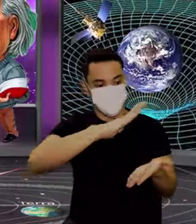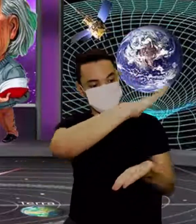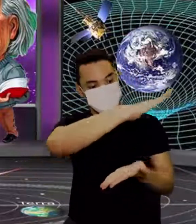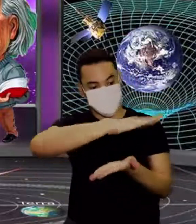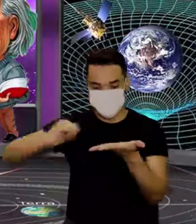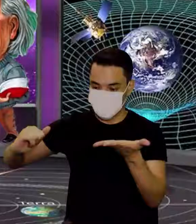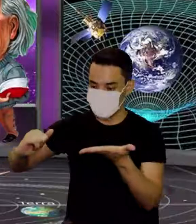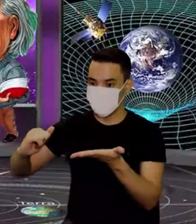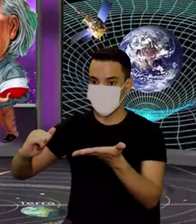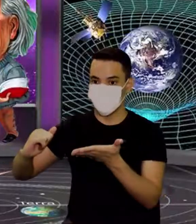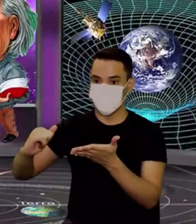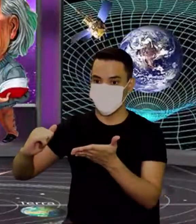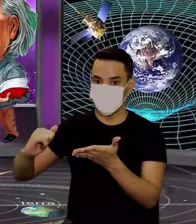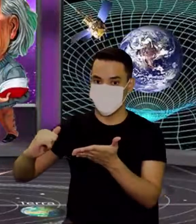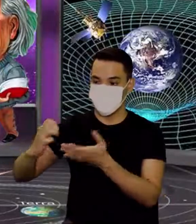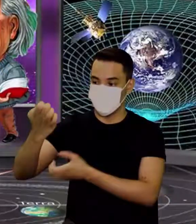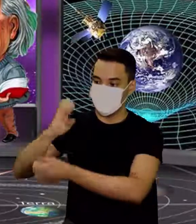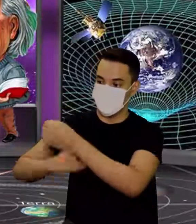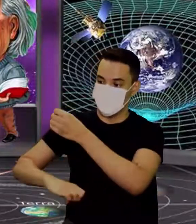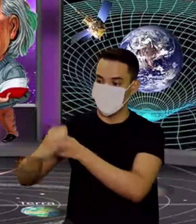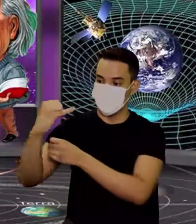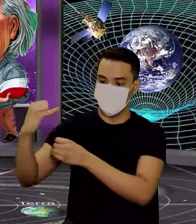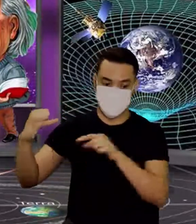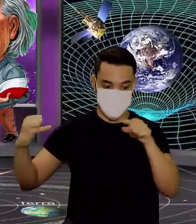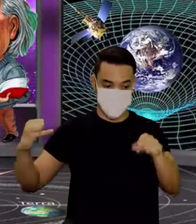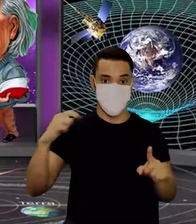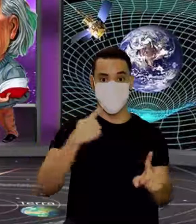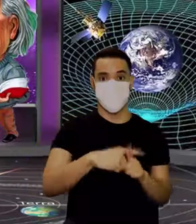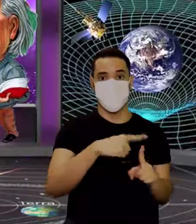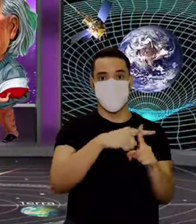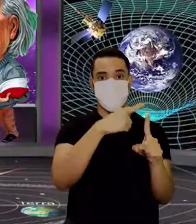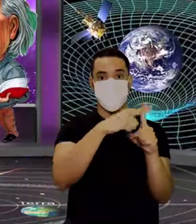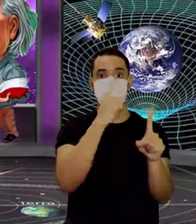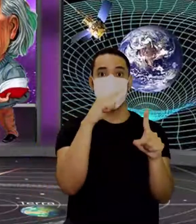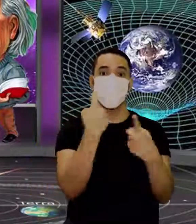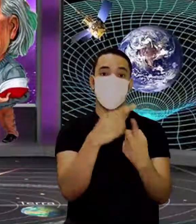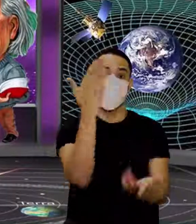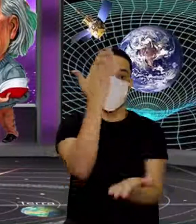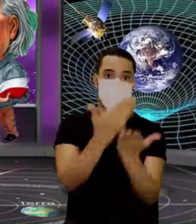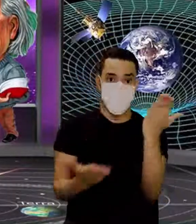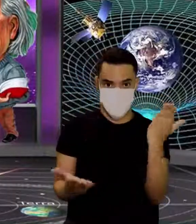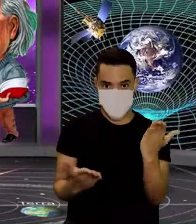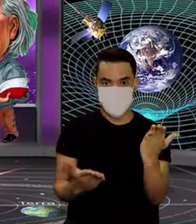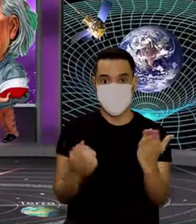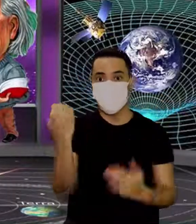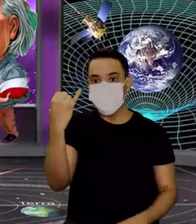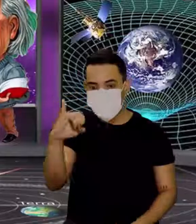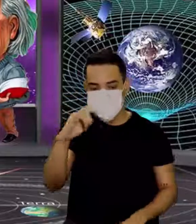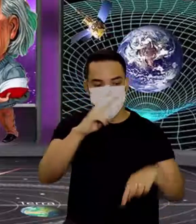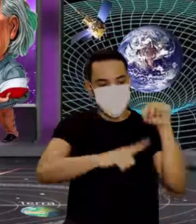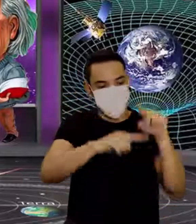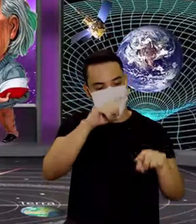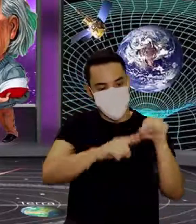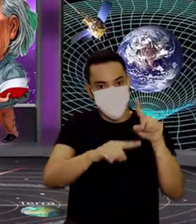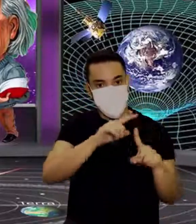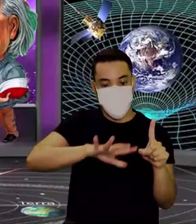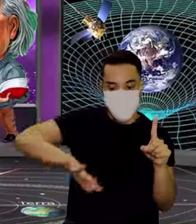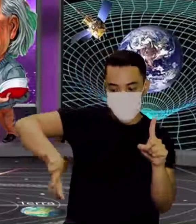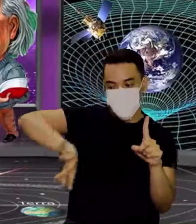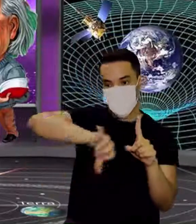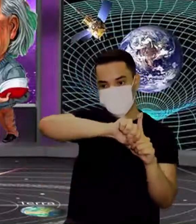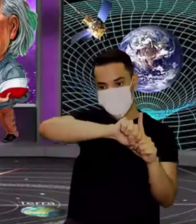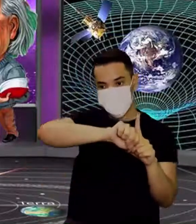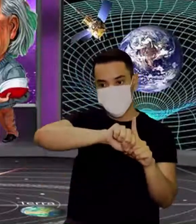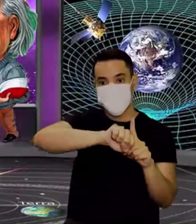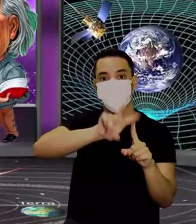carregado positivamente, ele perdeu o negativo. Se o corpo receber elétrons, ele está recebendo negativo. Então,